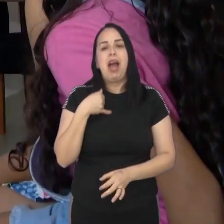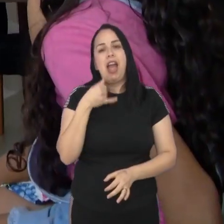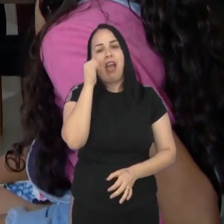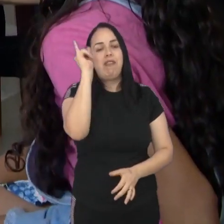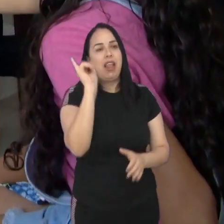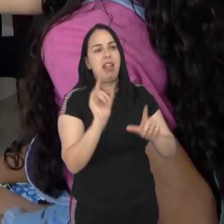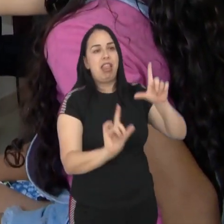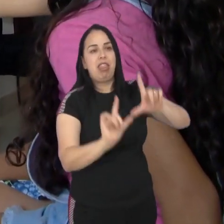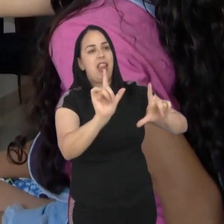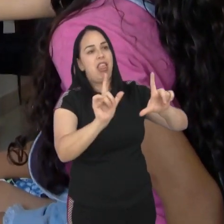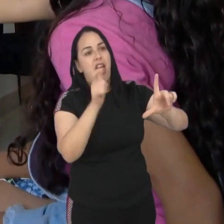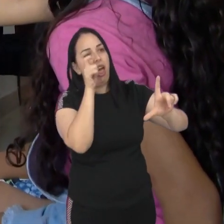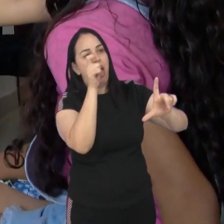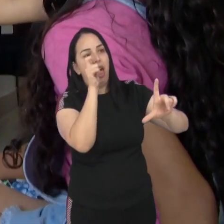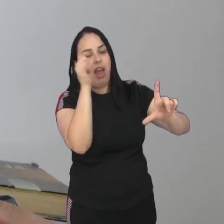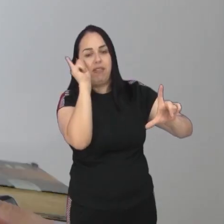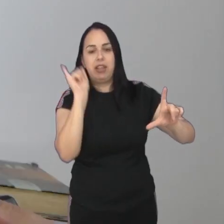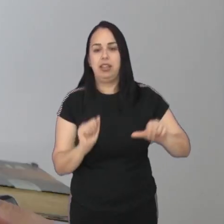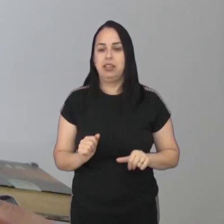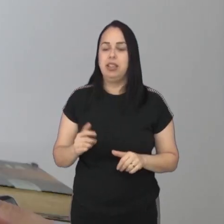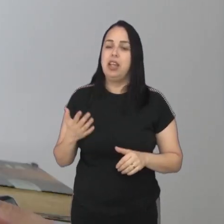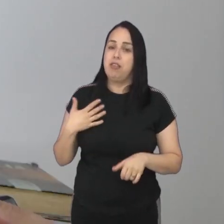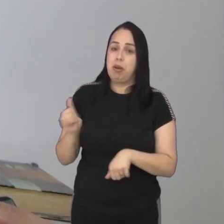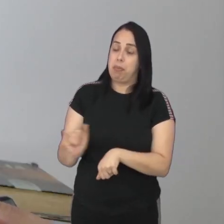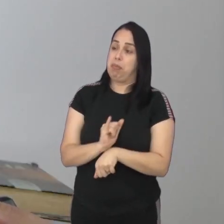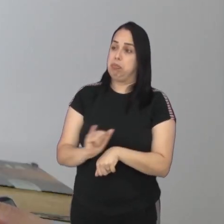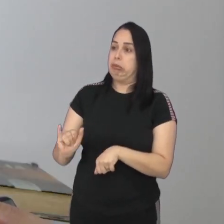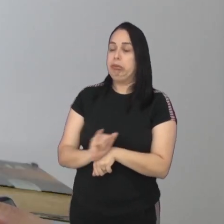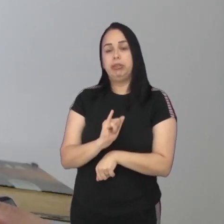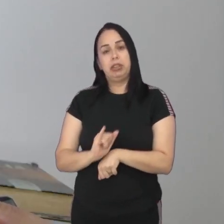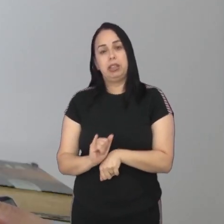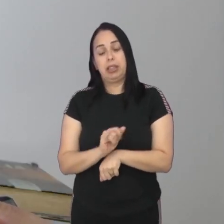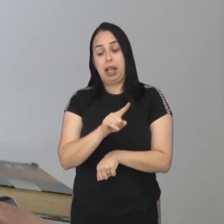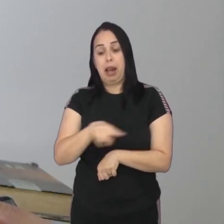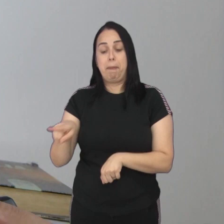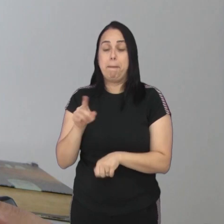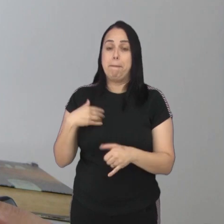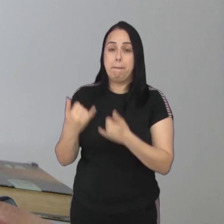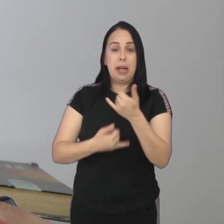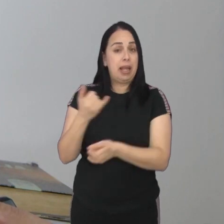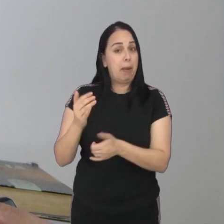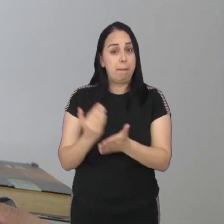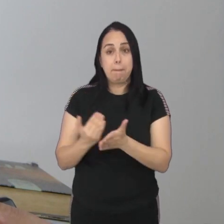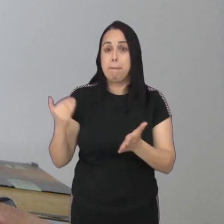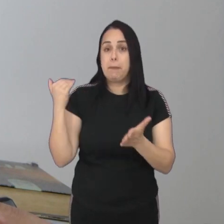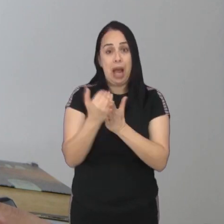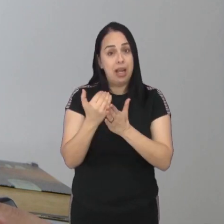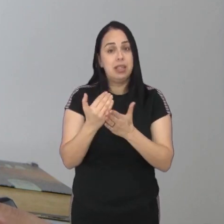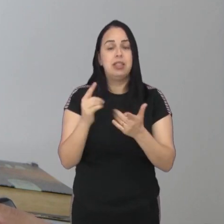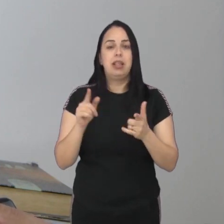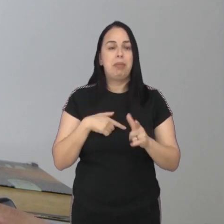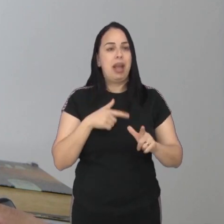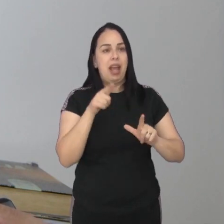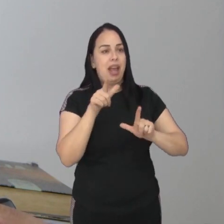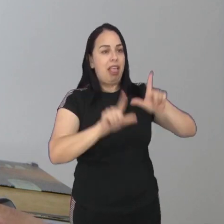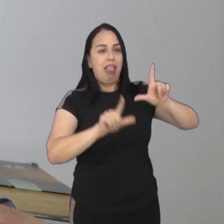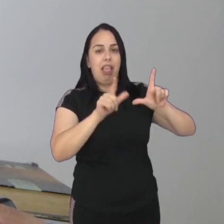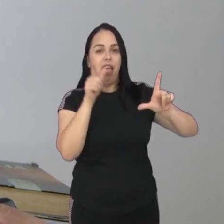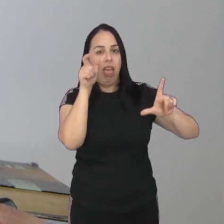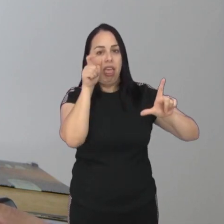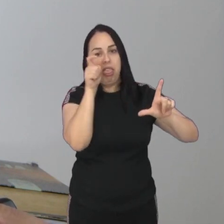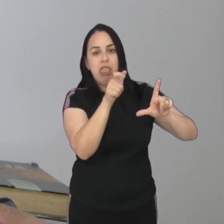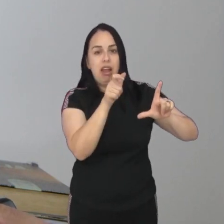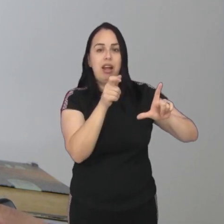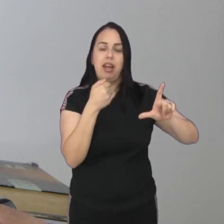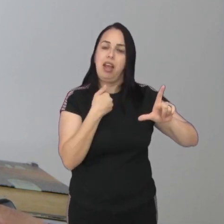não fiquem muito em frente da TV. Eu fico procurando, né, meio para que elas brinquem mais, não fiquem muito na frente